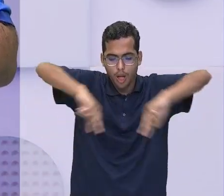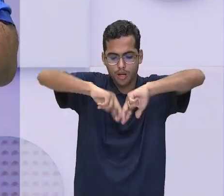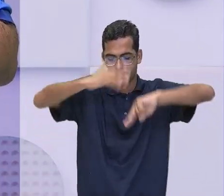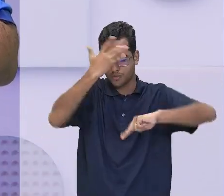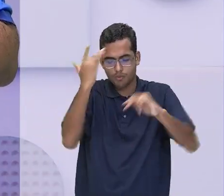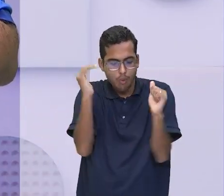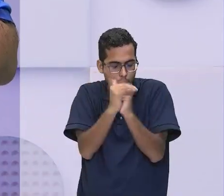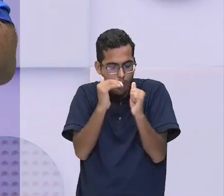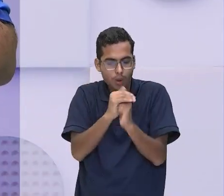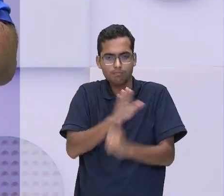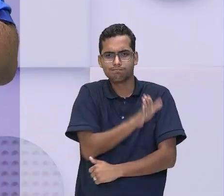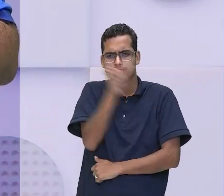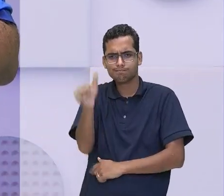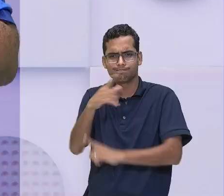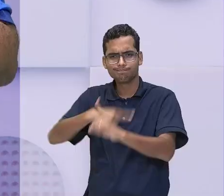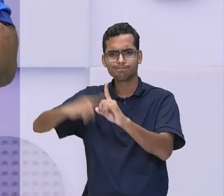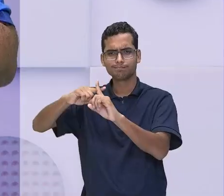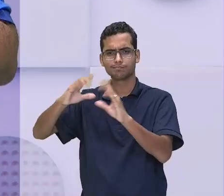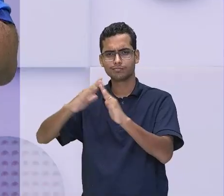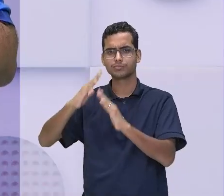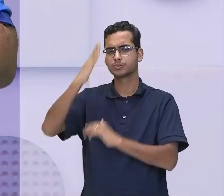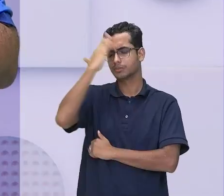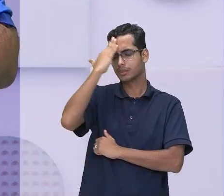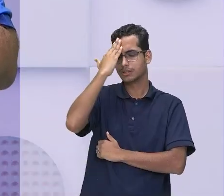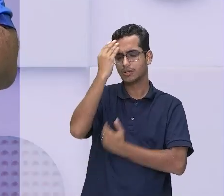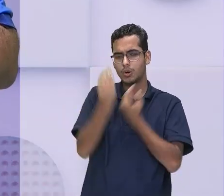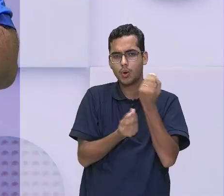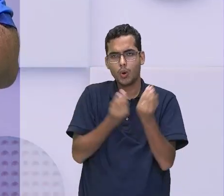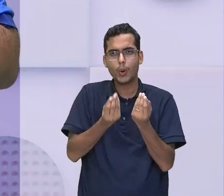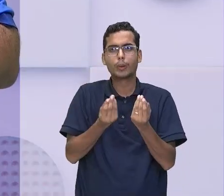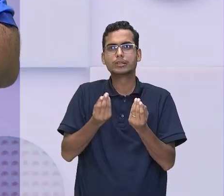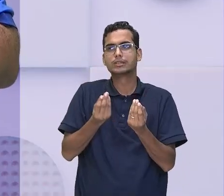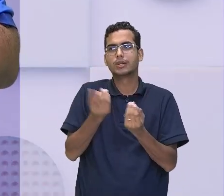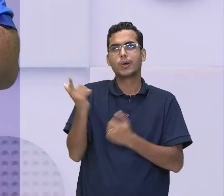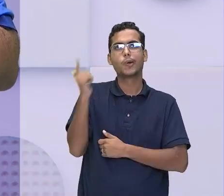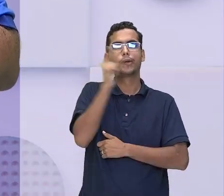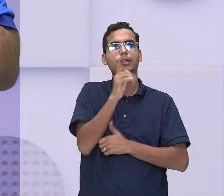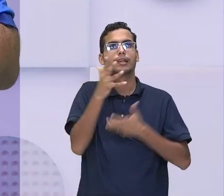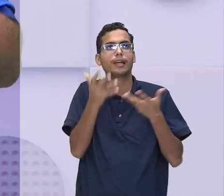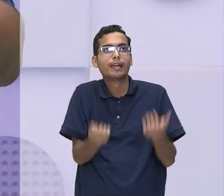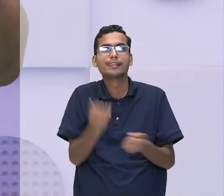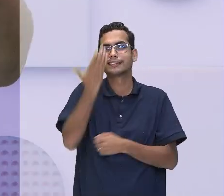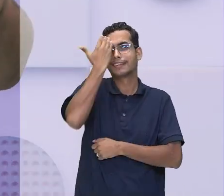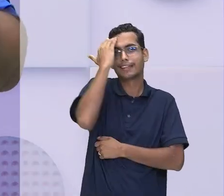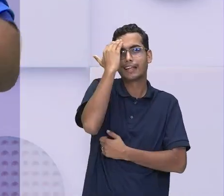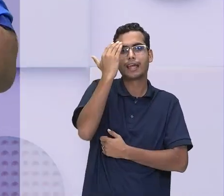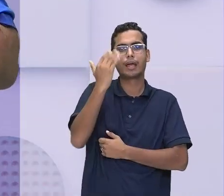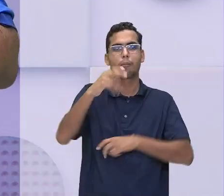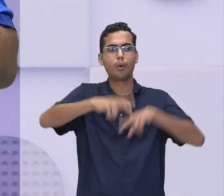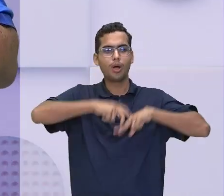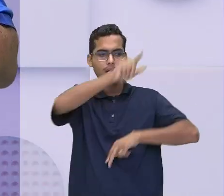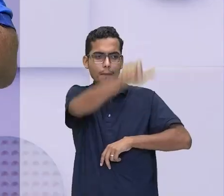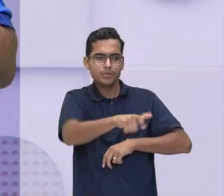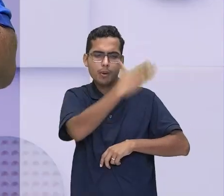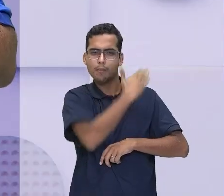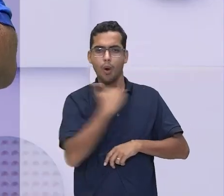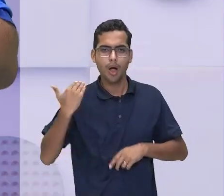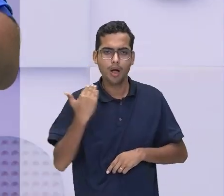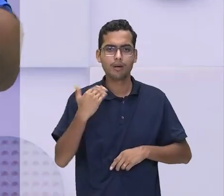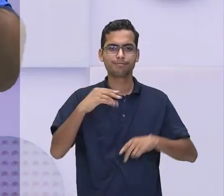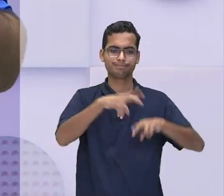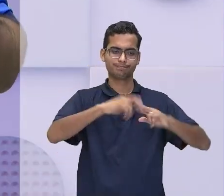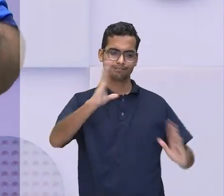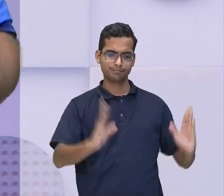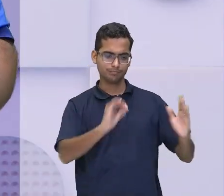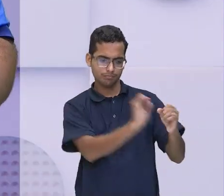igrejas para poder lidar com a situação da perca do seu ente querido. Então, muitos perderam amigos, parentes, e diante disso